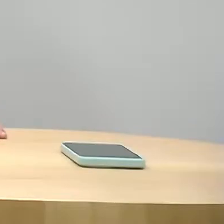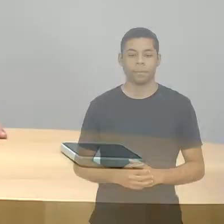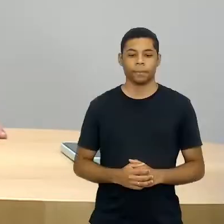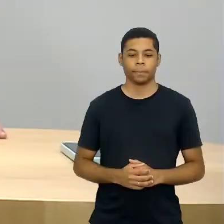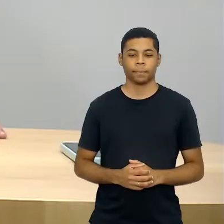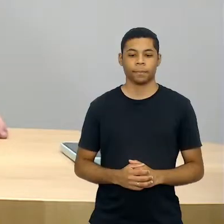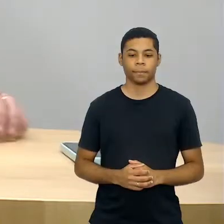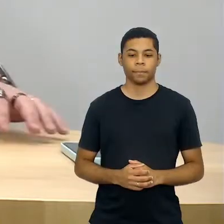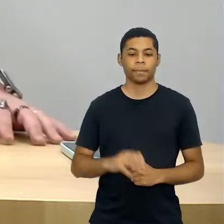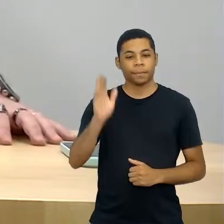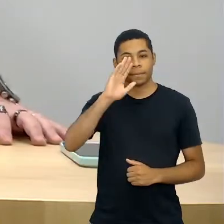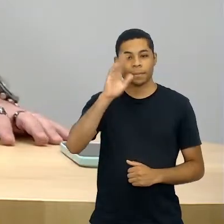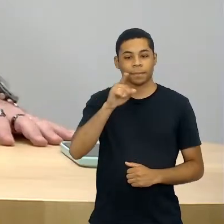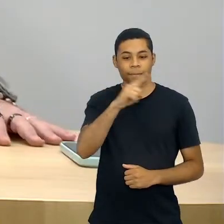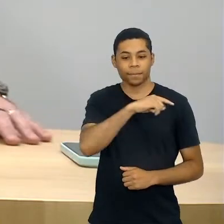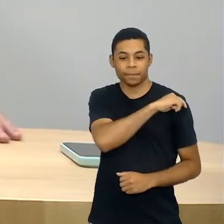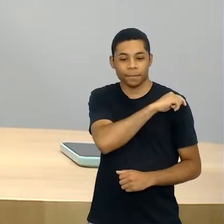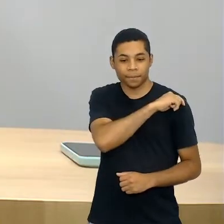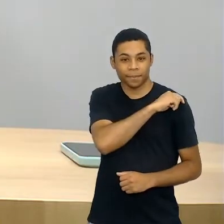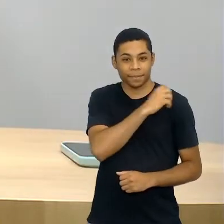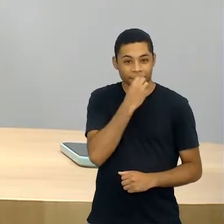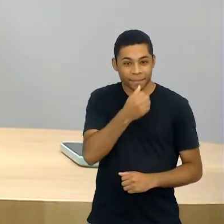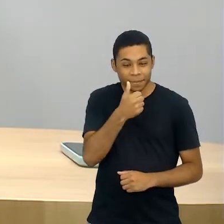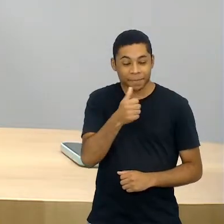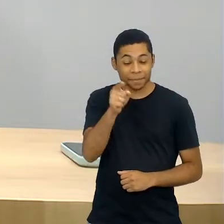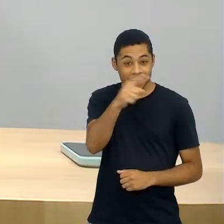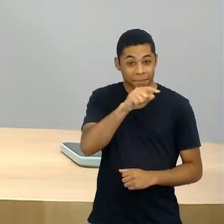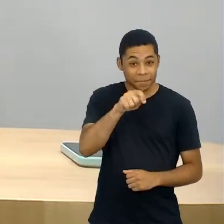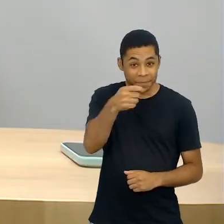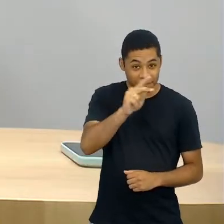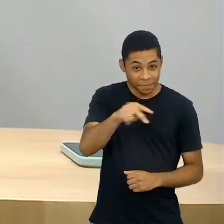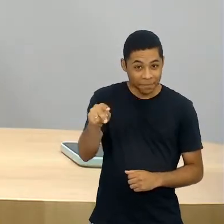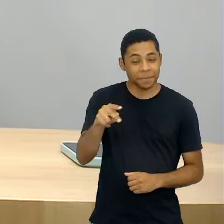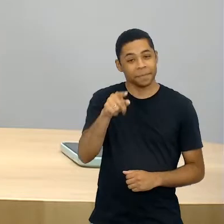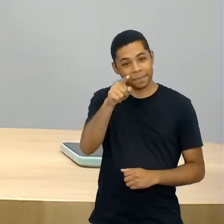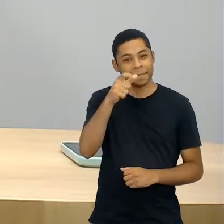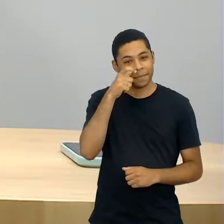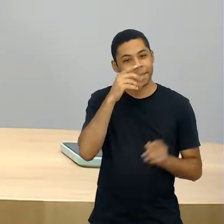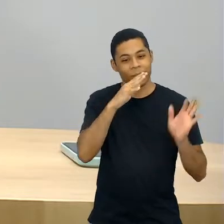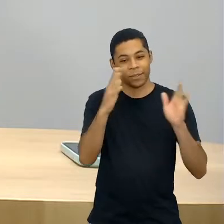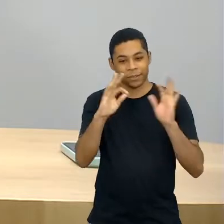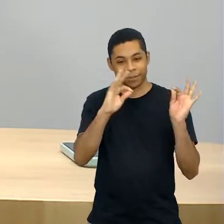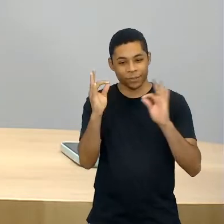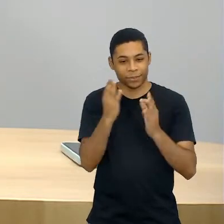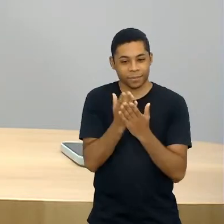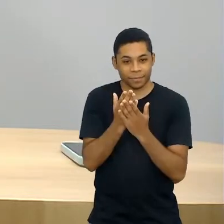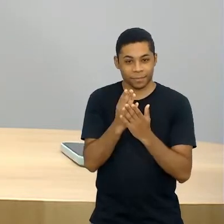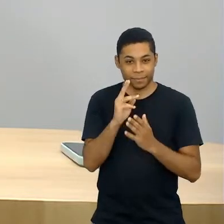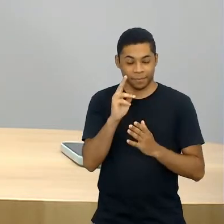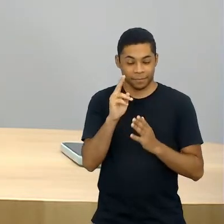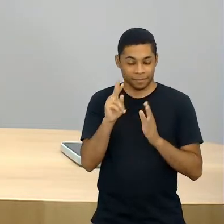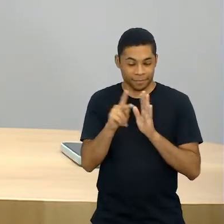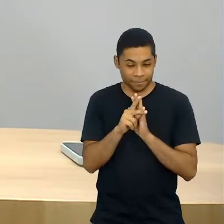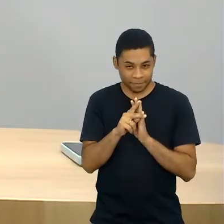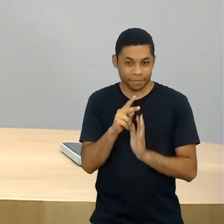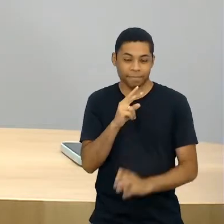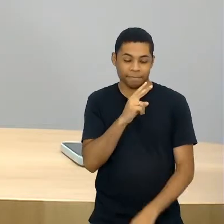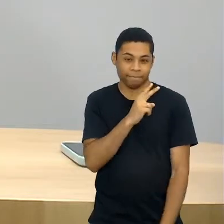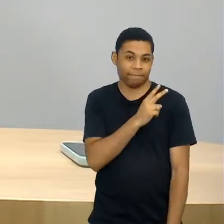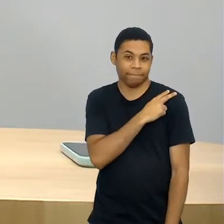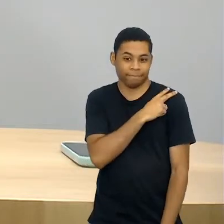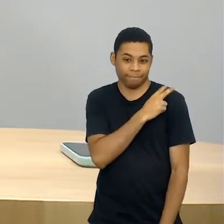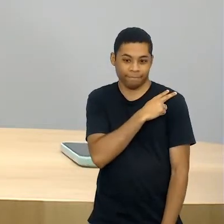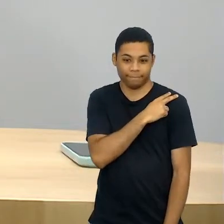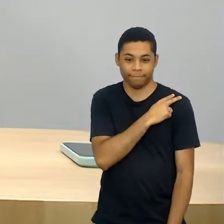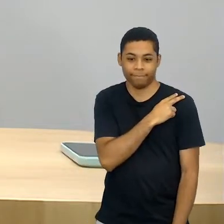Olá, alunos, professores e a todos que irão acompanhar a mais essa aula aqui da segunda série do novo ensino médio, né?